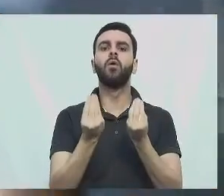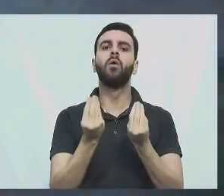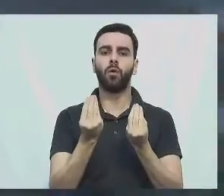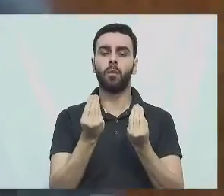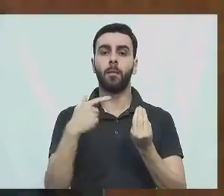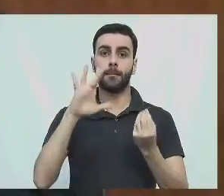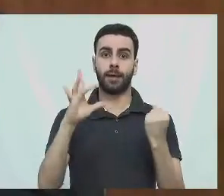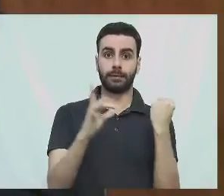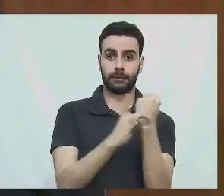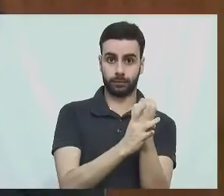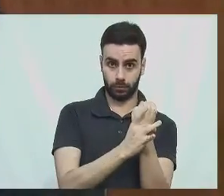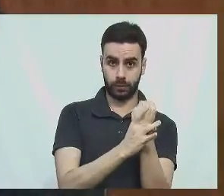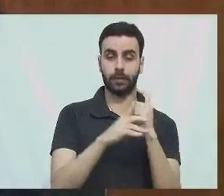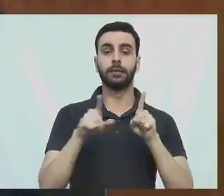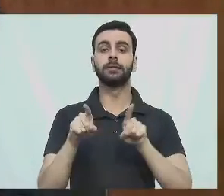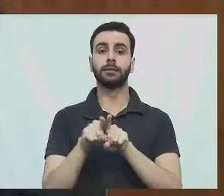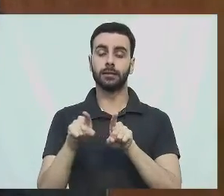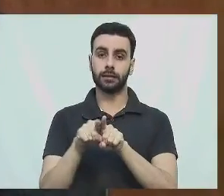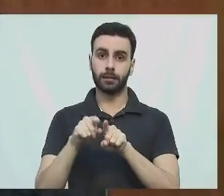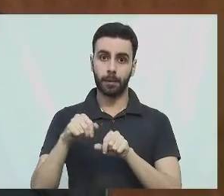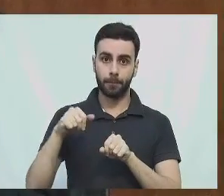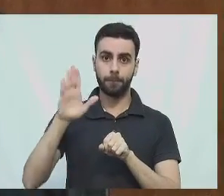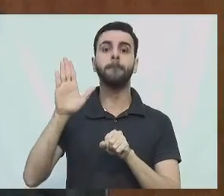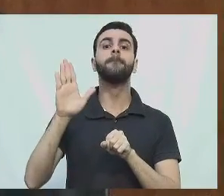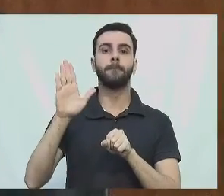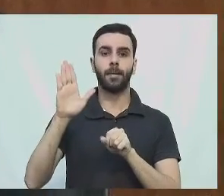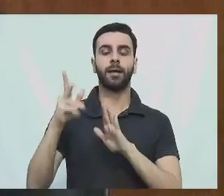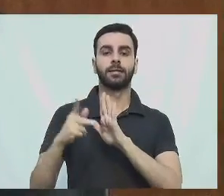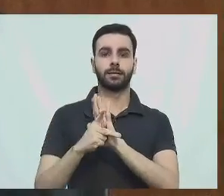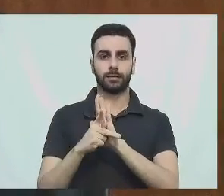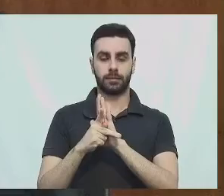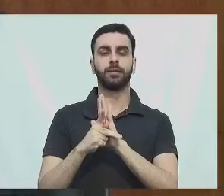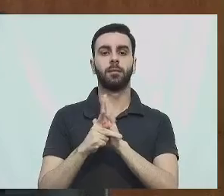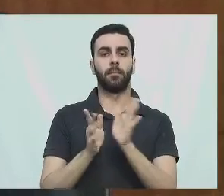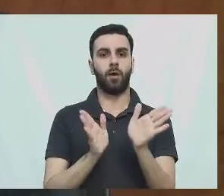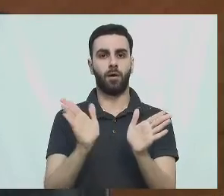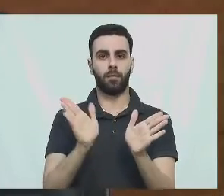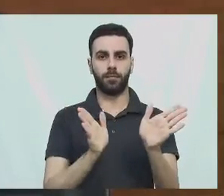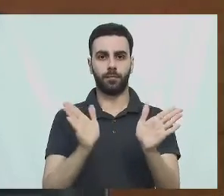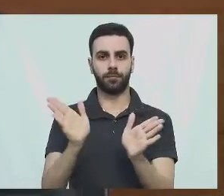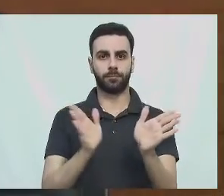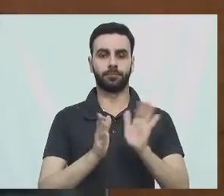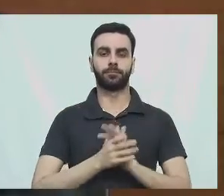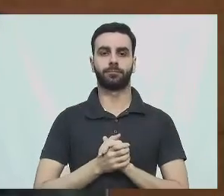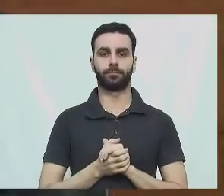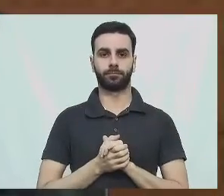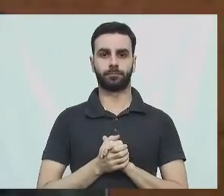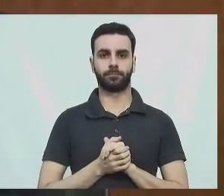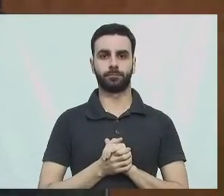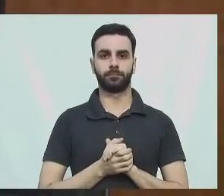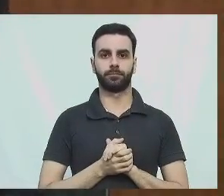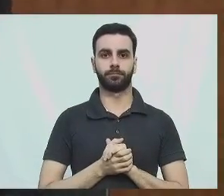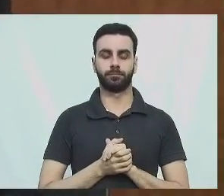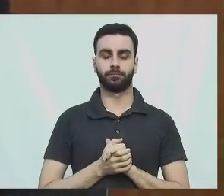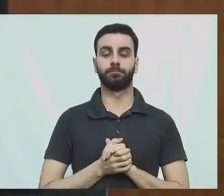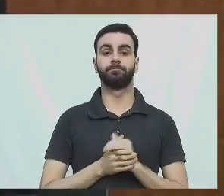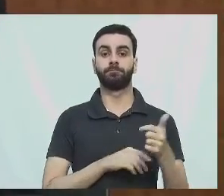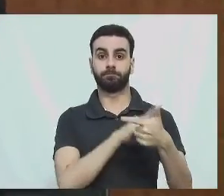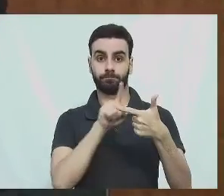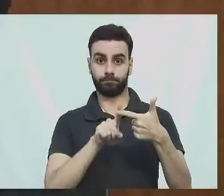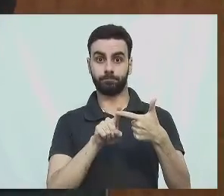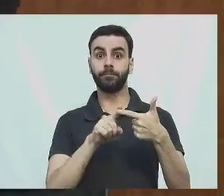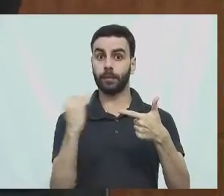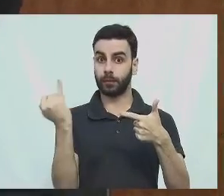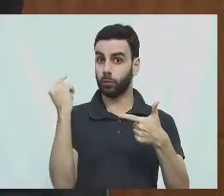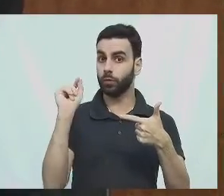aumentar a segurança e também as adequações necessárias às questões da acessibilidade. Outro ponto